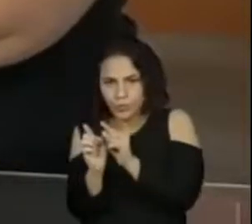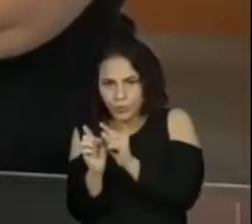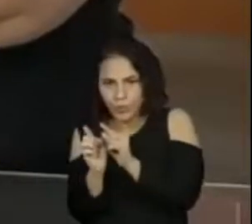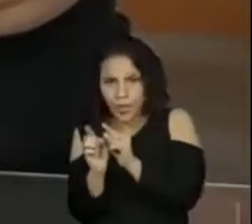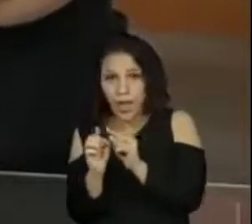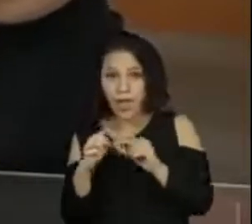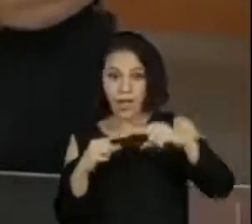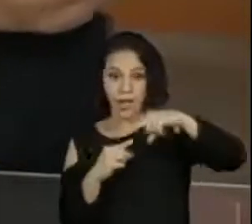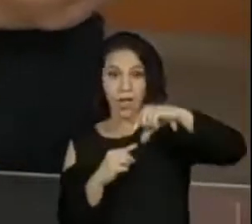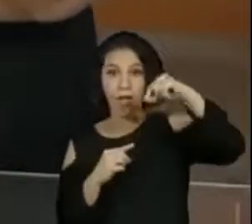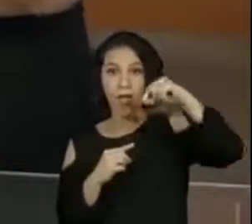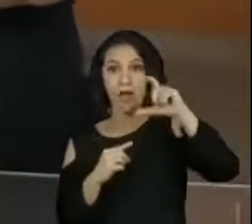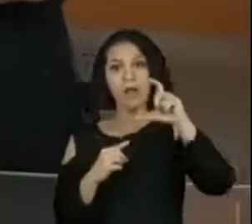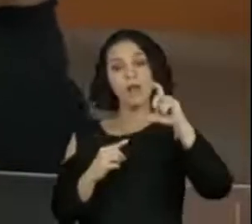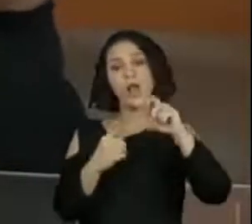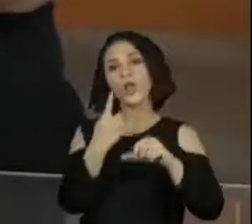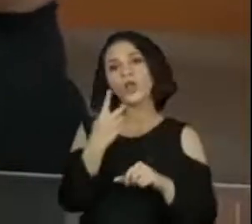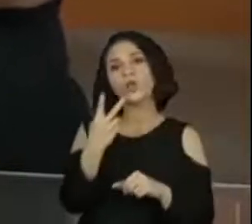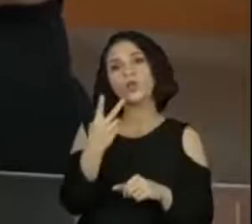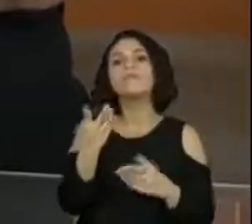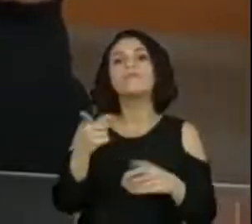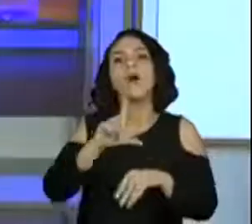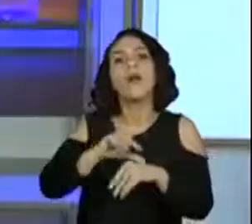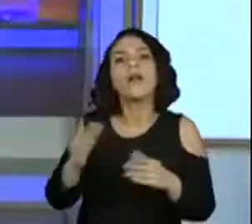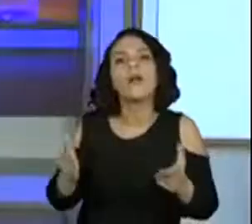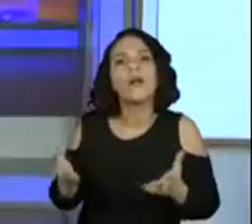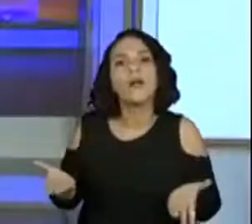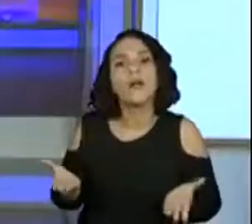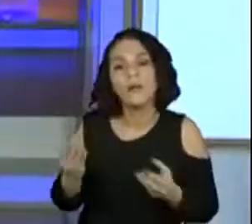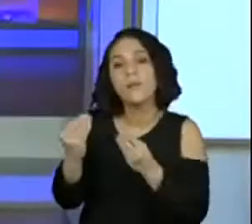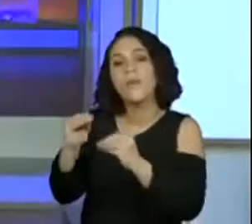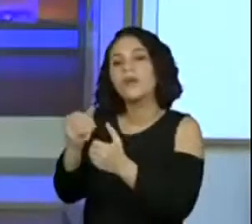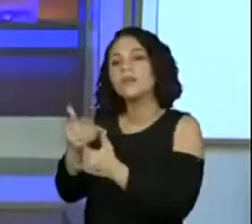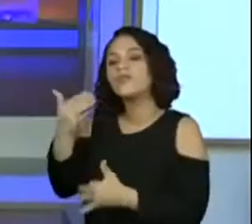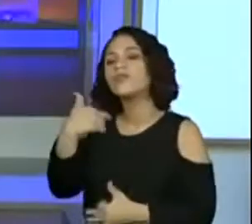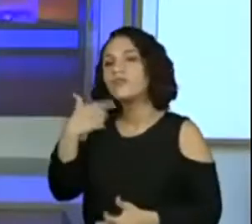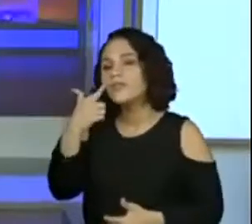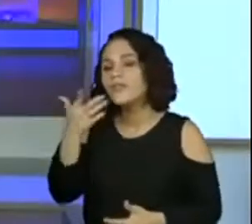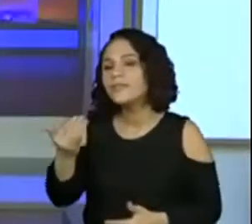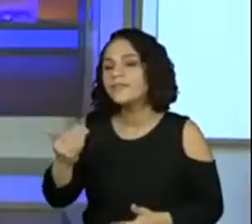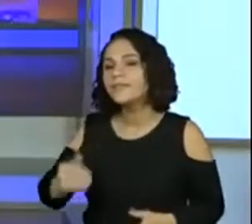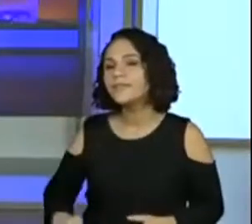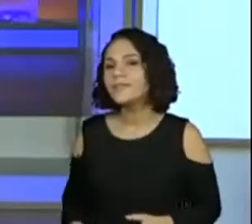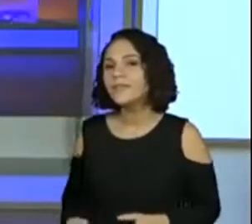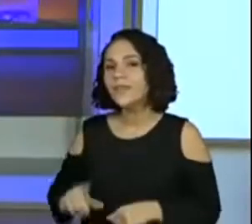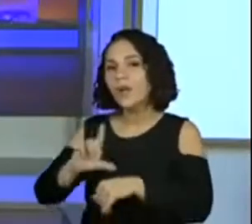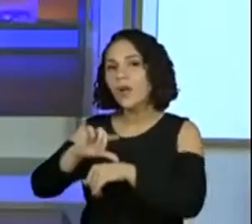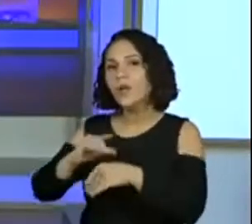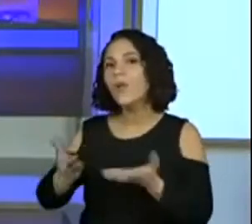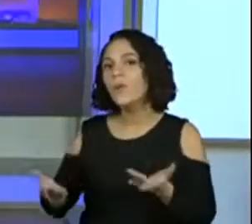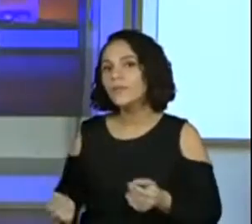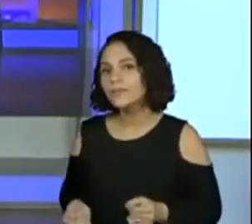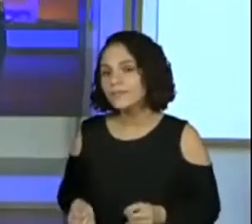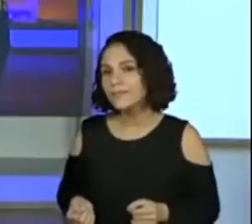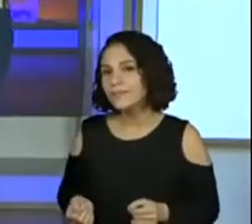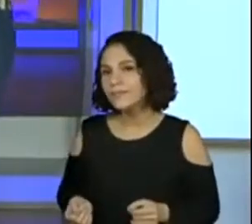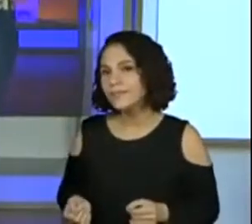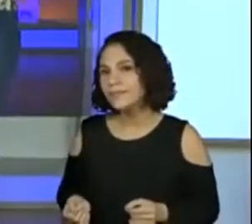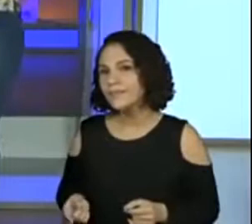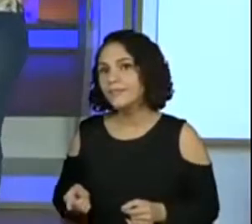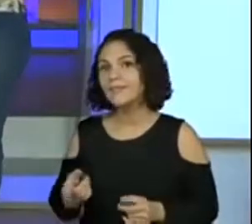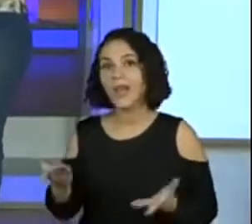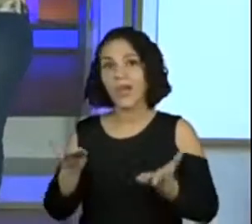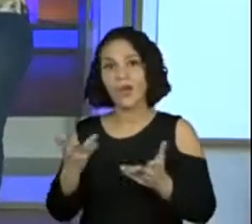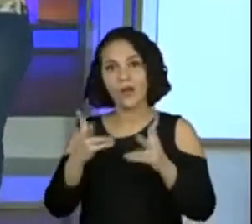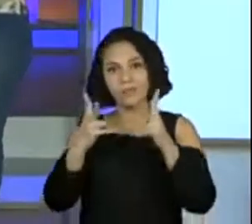ponteiro grande está apontando para o 12, que horas são? Escreve aí no chat para a professora. Que horas está